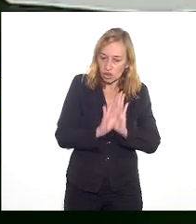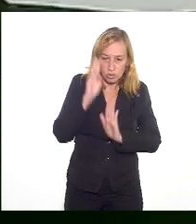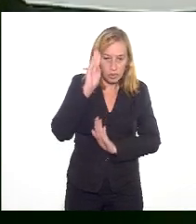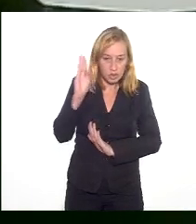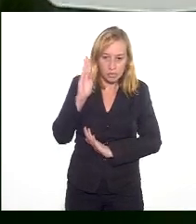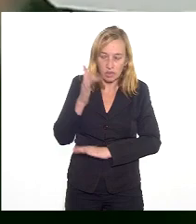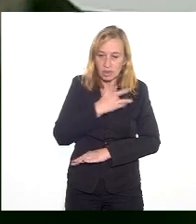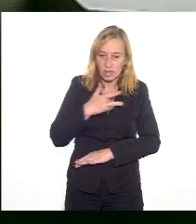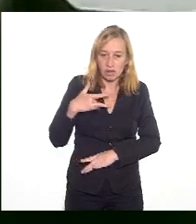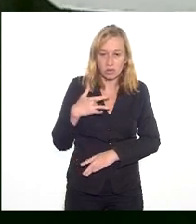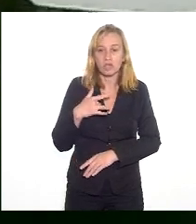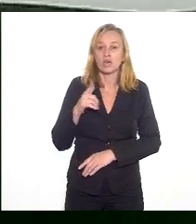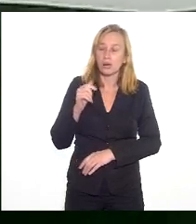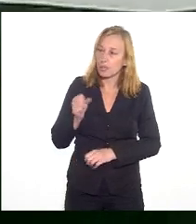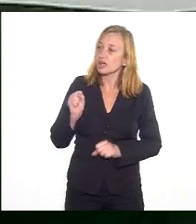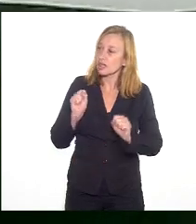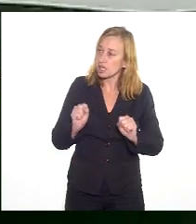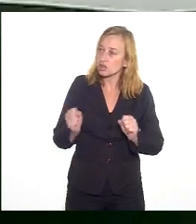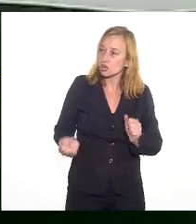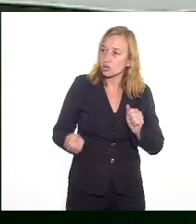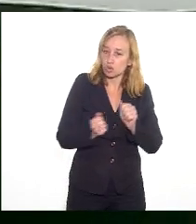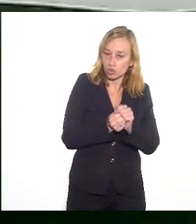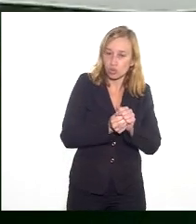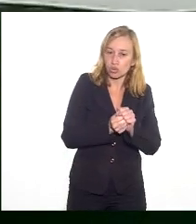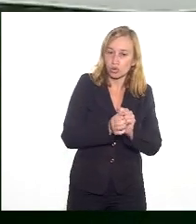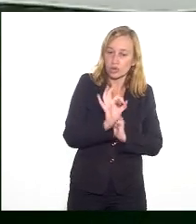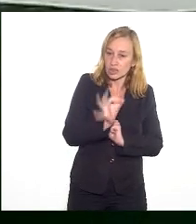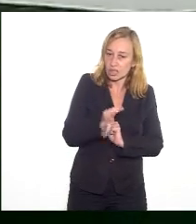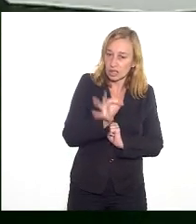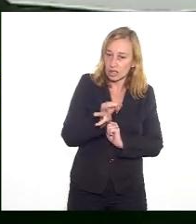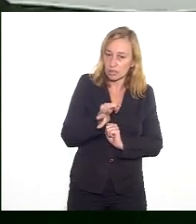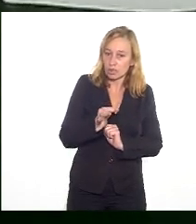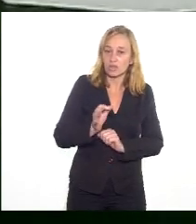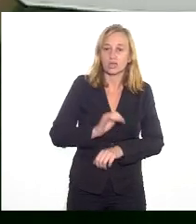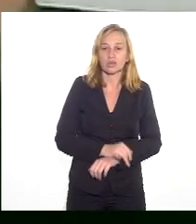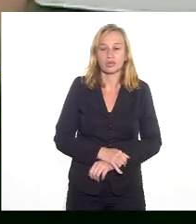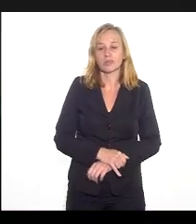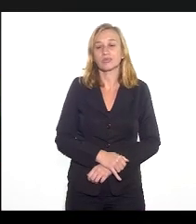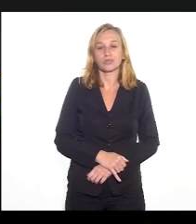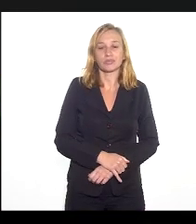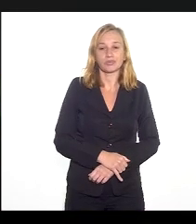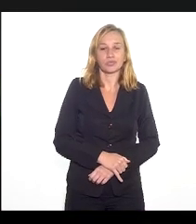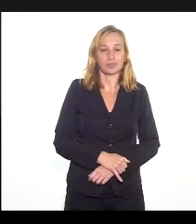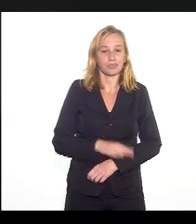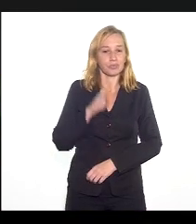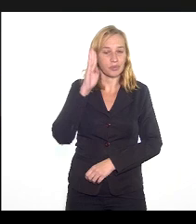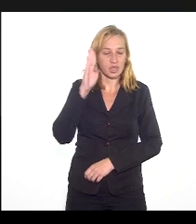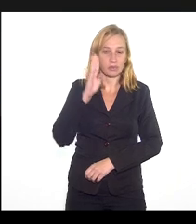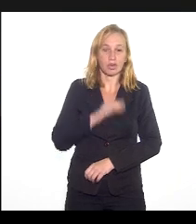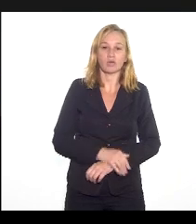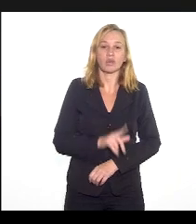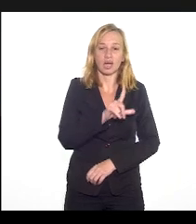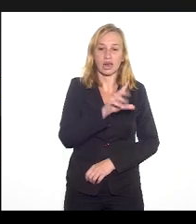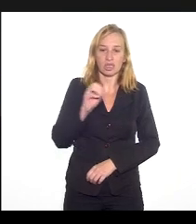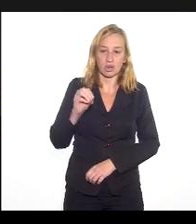sem nenhum problema. Mas estará no anexo, de qualquer maneira, nos eixos prioritários, nos anexos da LDO. Obrigada, presidente.